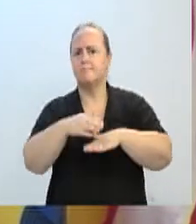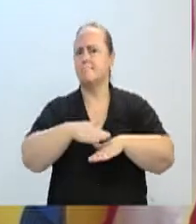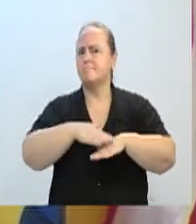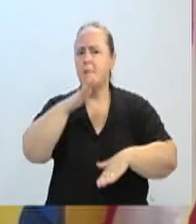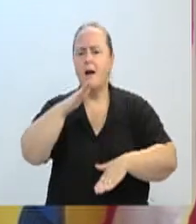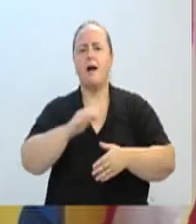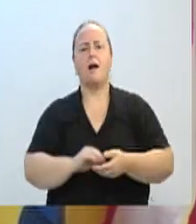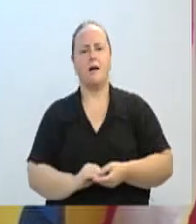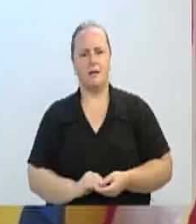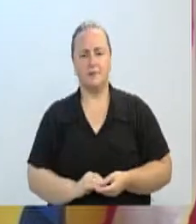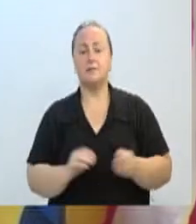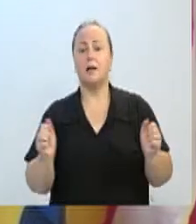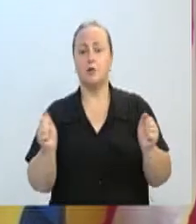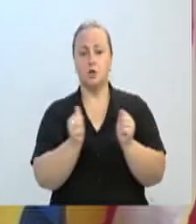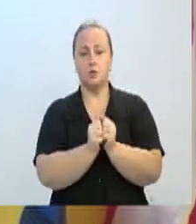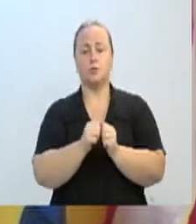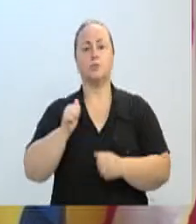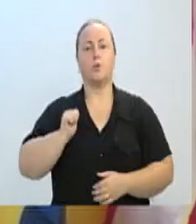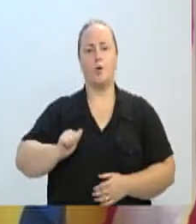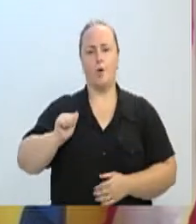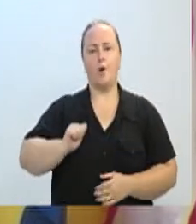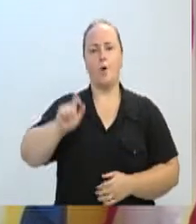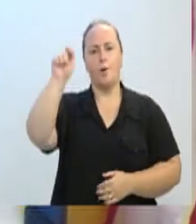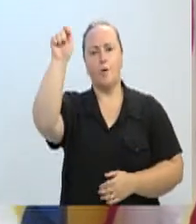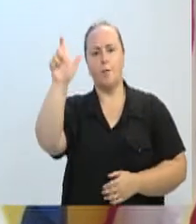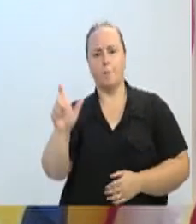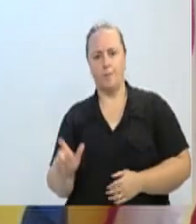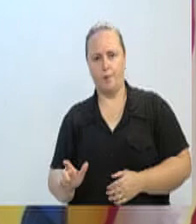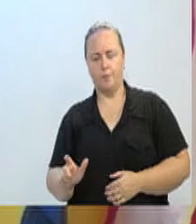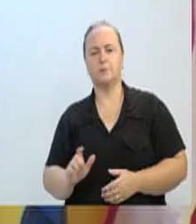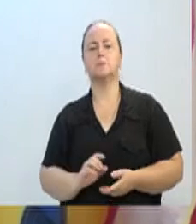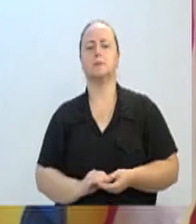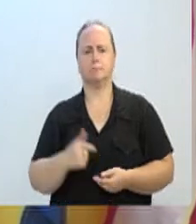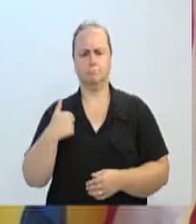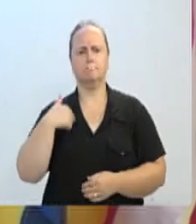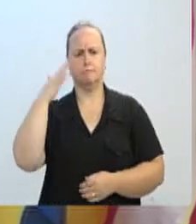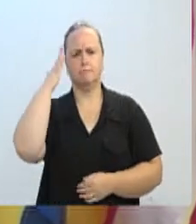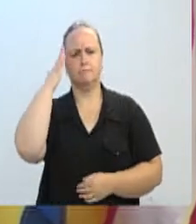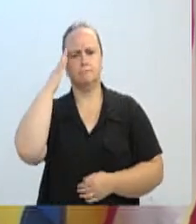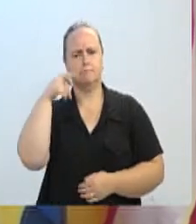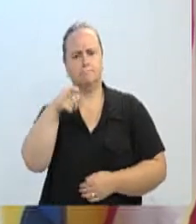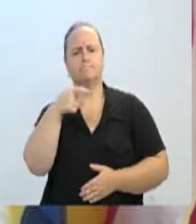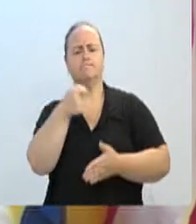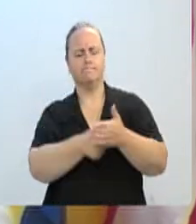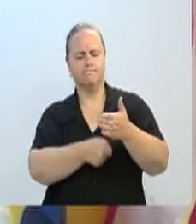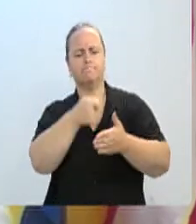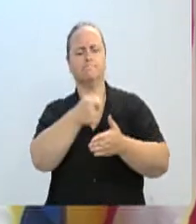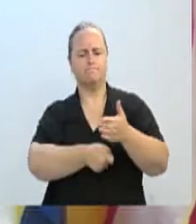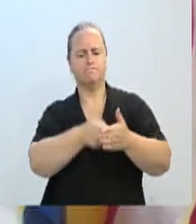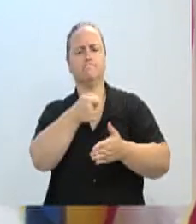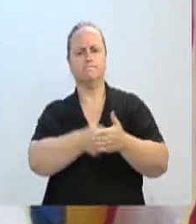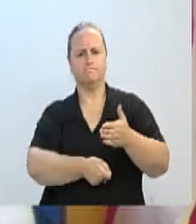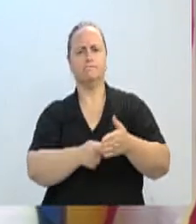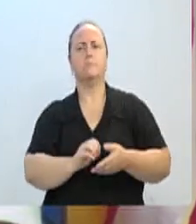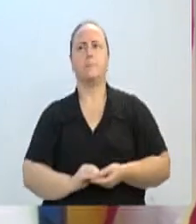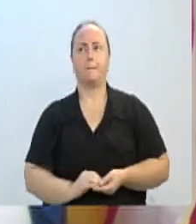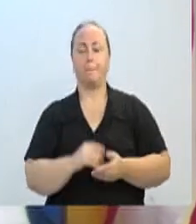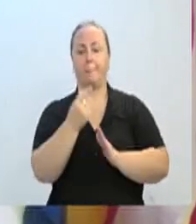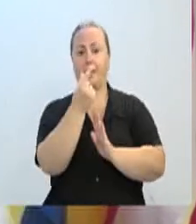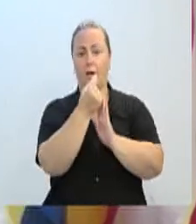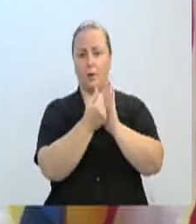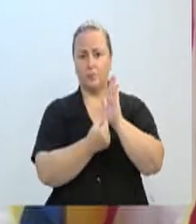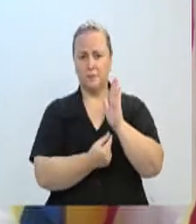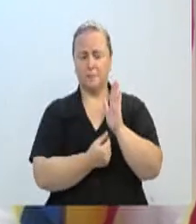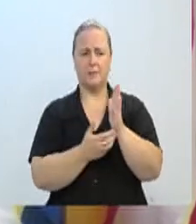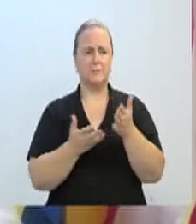atletas, através do Bolsa Atleta, através de investimentos, e eu sei que o senhor briga bastante e tem lutado bastante aqui nesta Casa Legislativa. Nosso orçamento realmente ficou